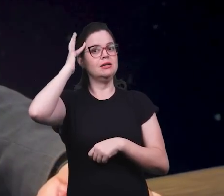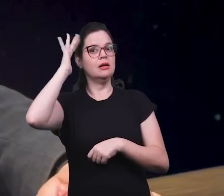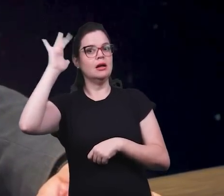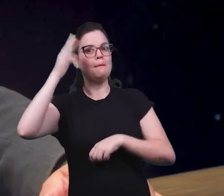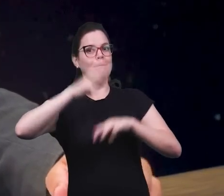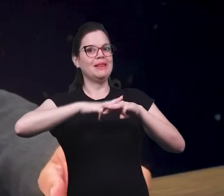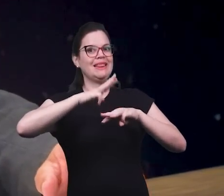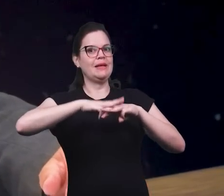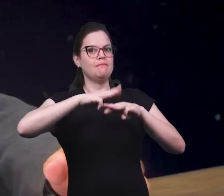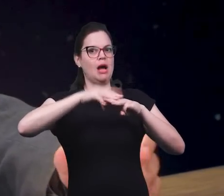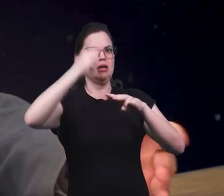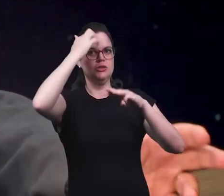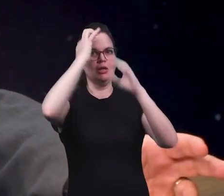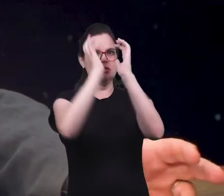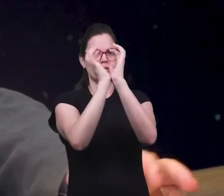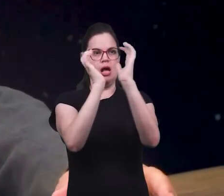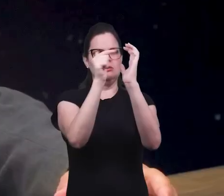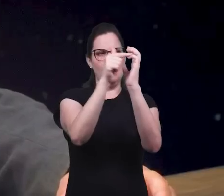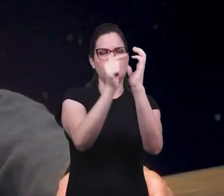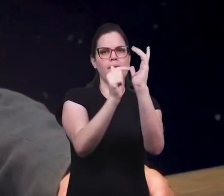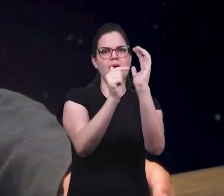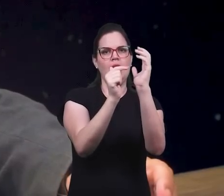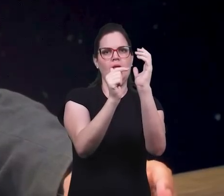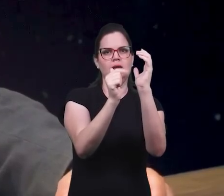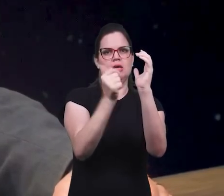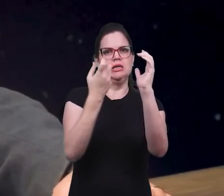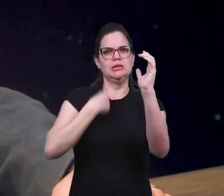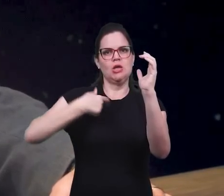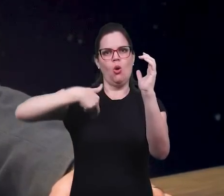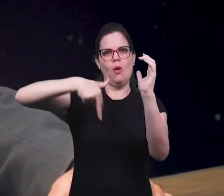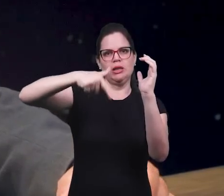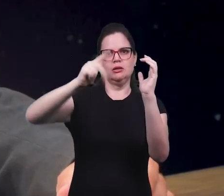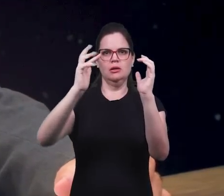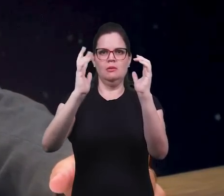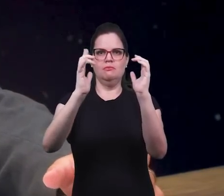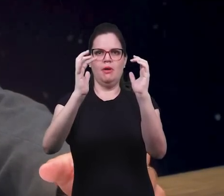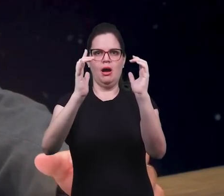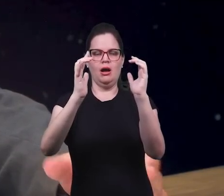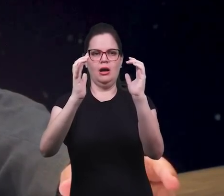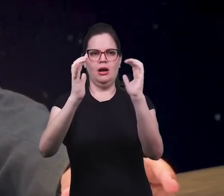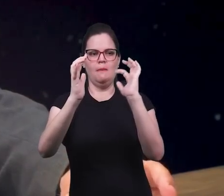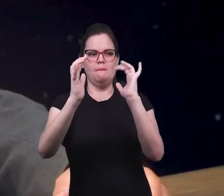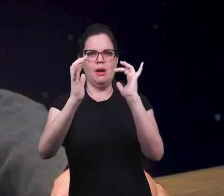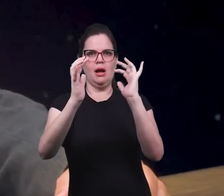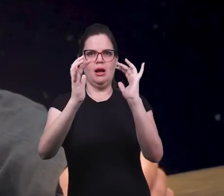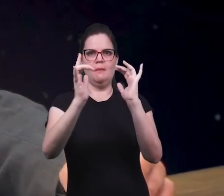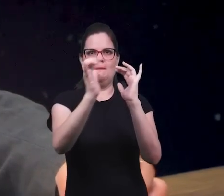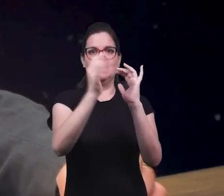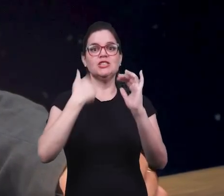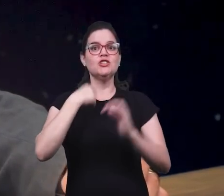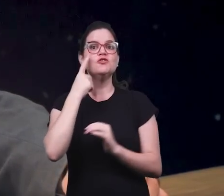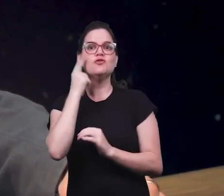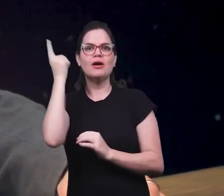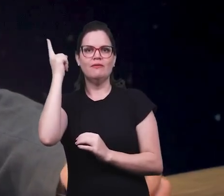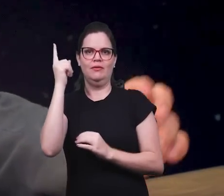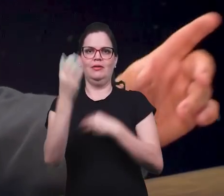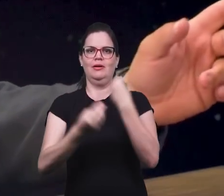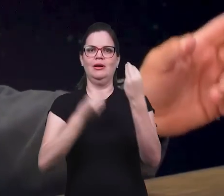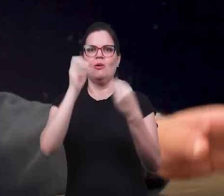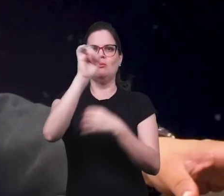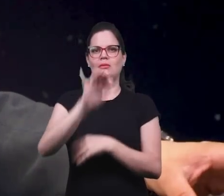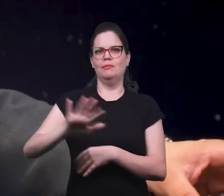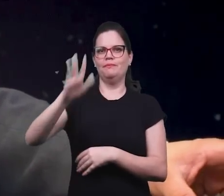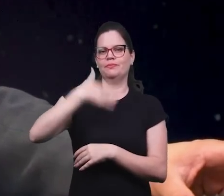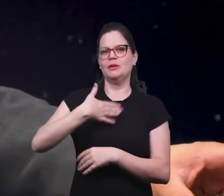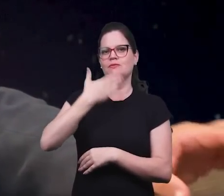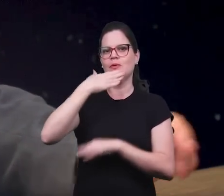parte do cérebro. Se eu estou me locomovendo, ele está usando outra parte. Isso nós vamos ver num exame de imagem como isso acontece. Vou até